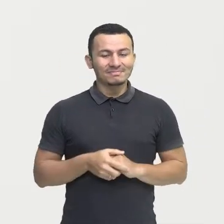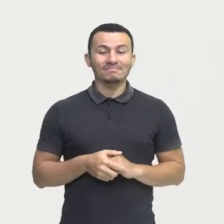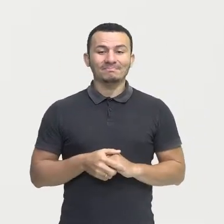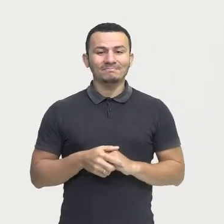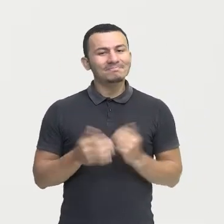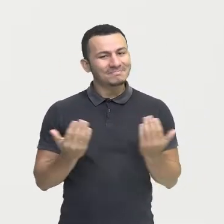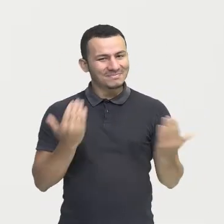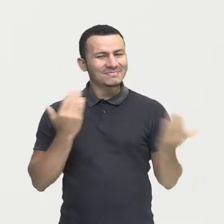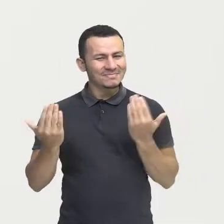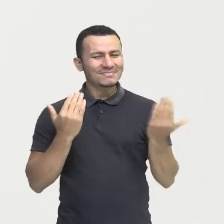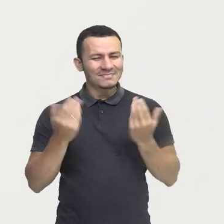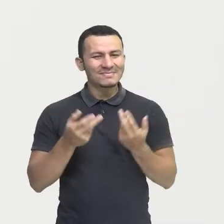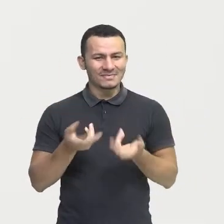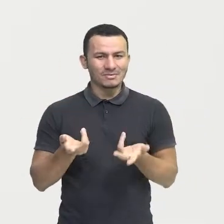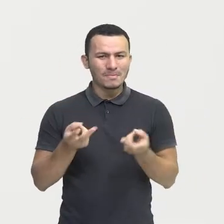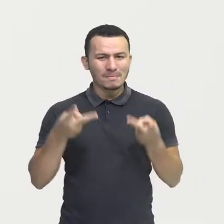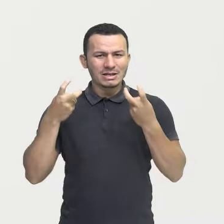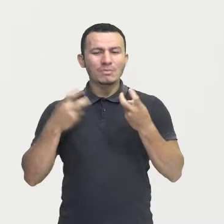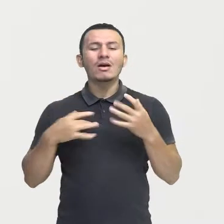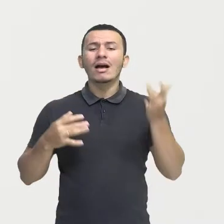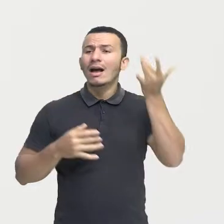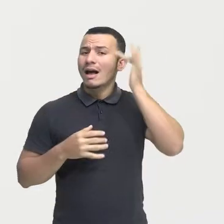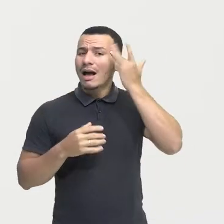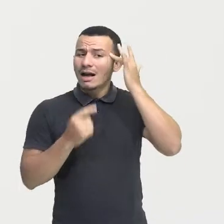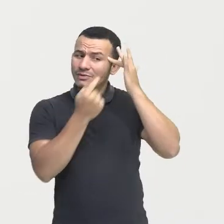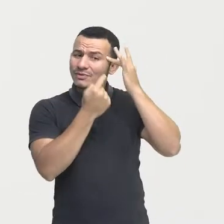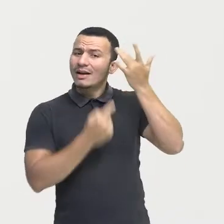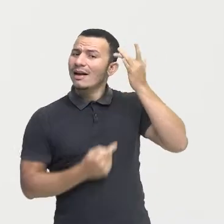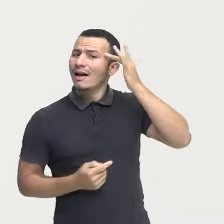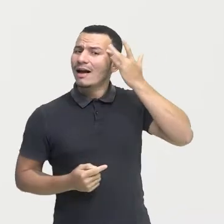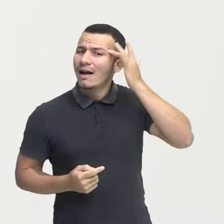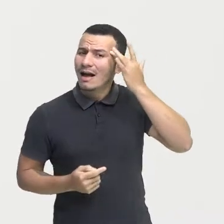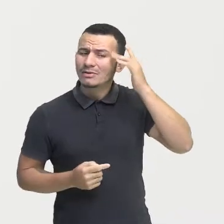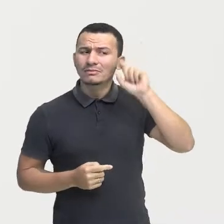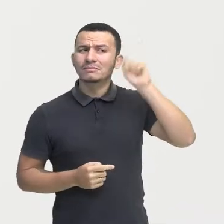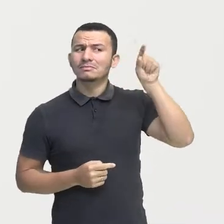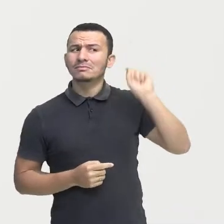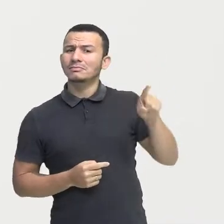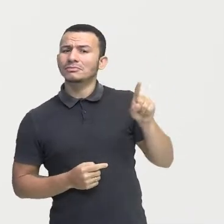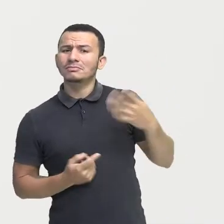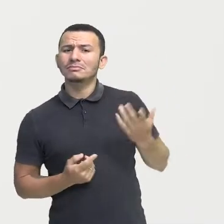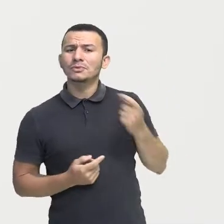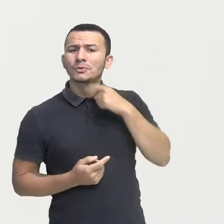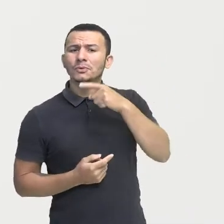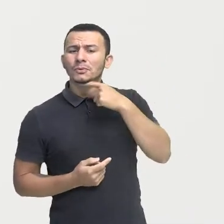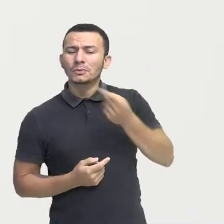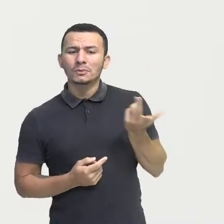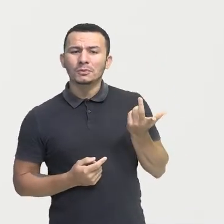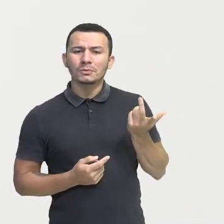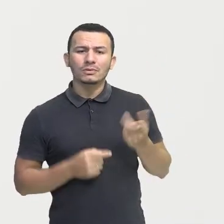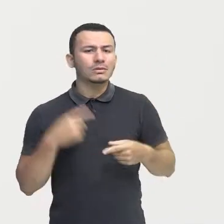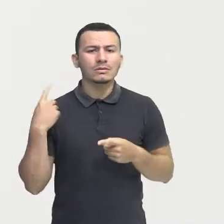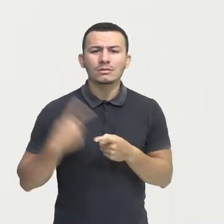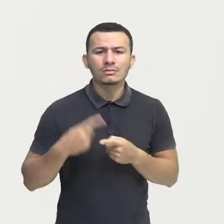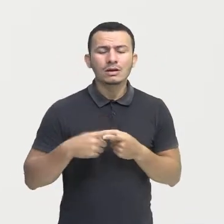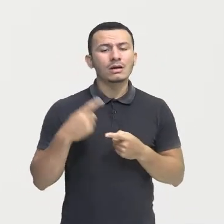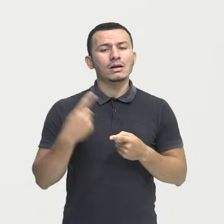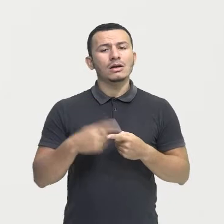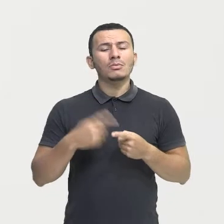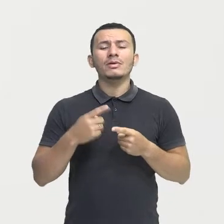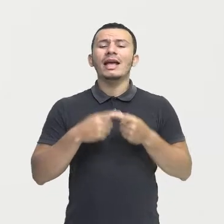Então, vai sempre naquele achismo, né? Não sempre há uma interrogação, uma dúvida. Por quê?